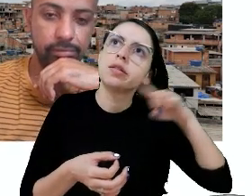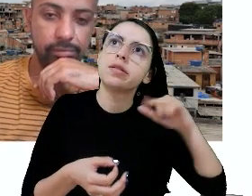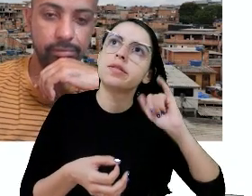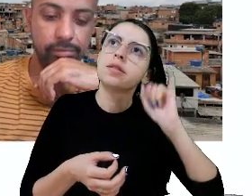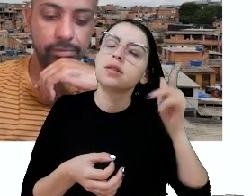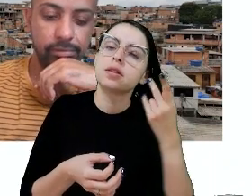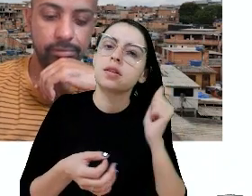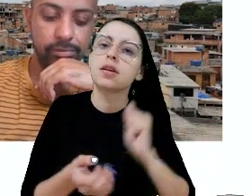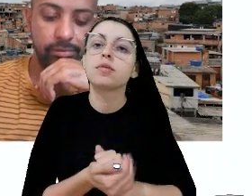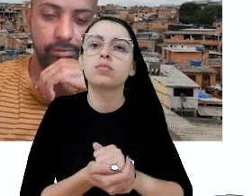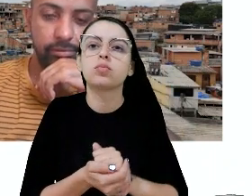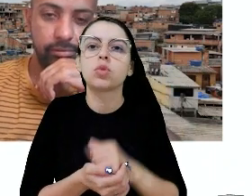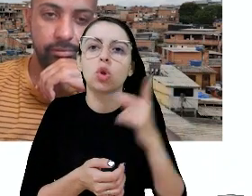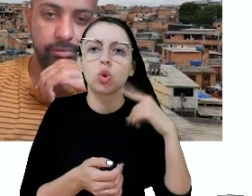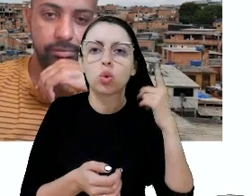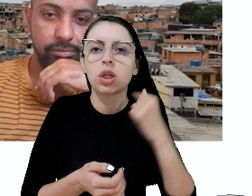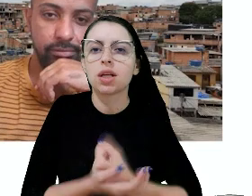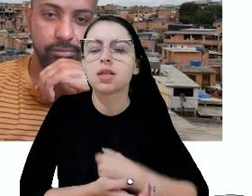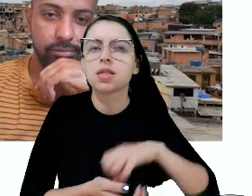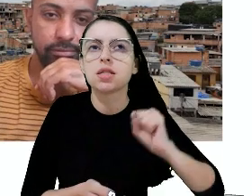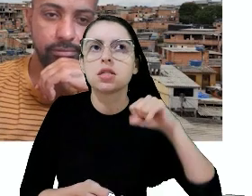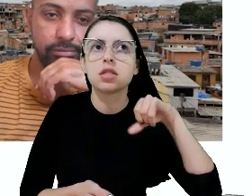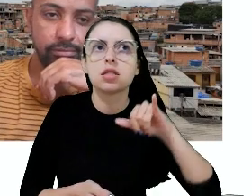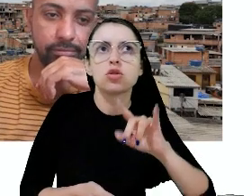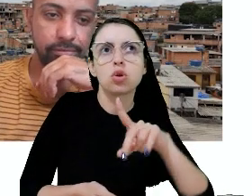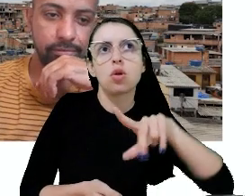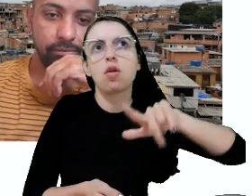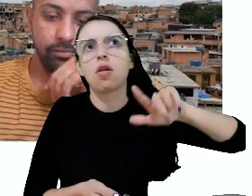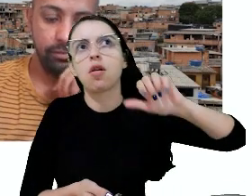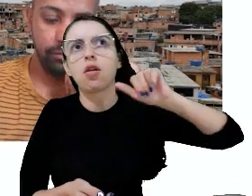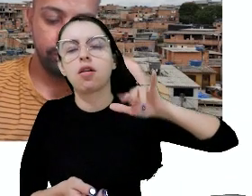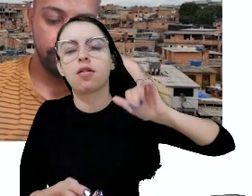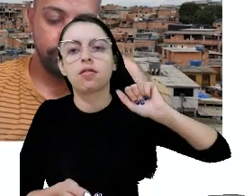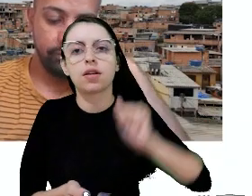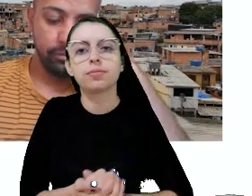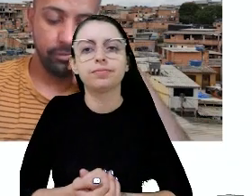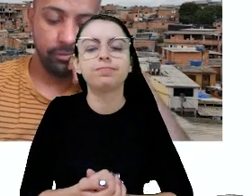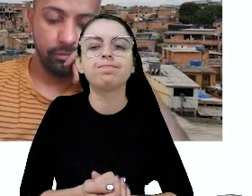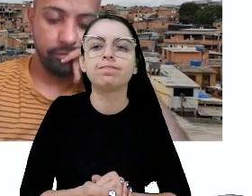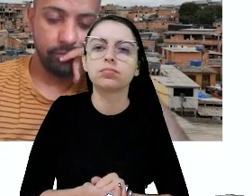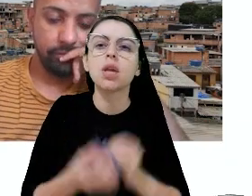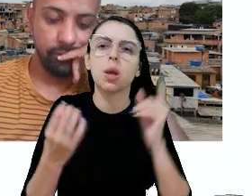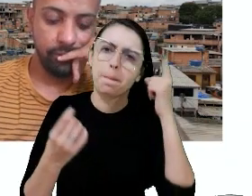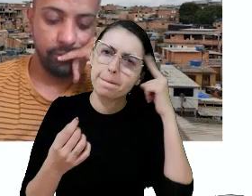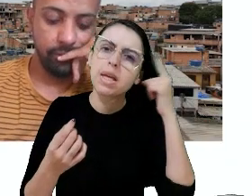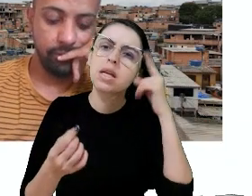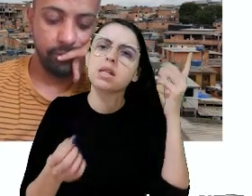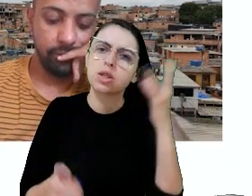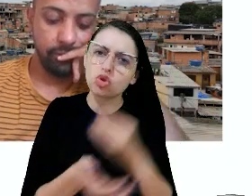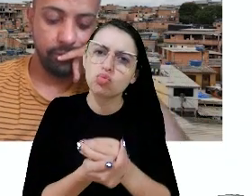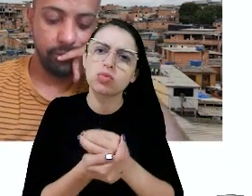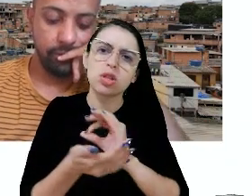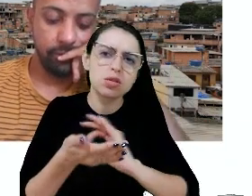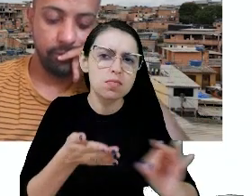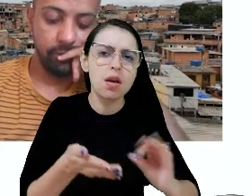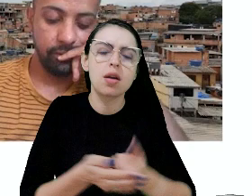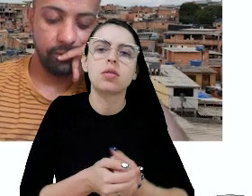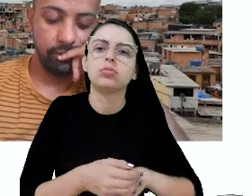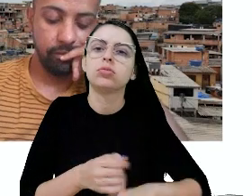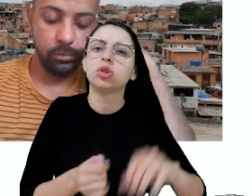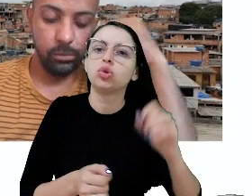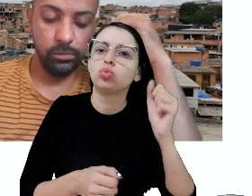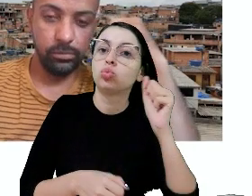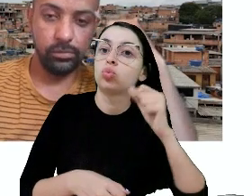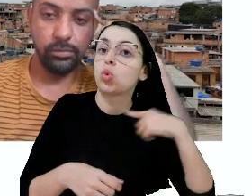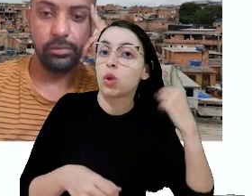fala. Doutora Silvia, eu poderia dizer assim, assino embaixo das suas palavras, exatamente como penso e atuo. Doutora Inês, também